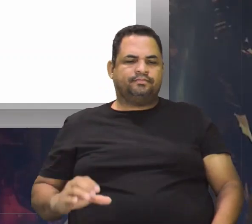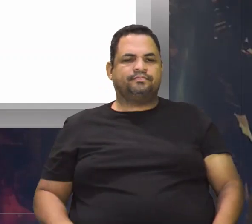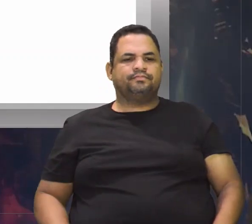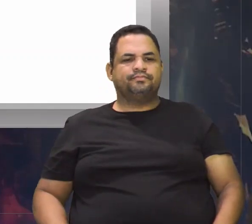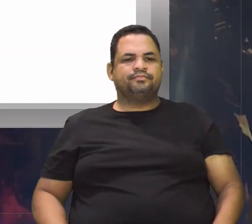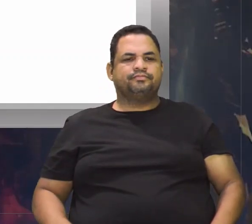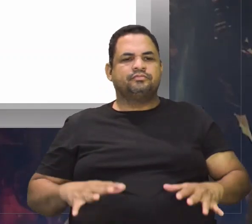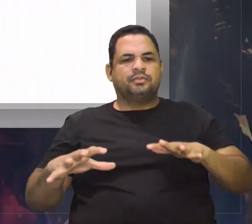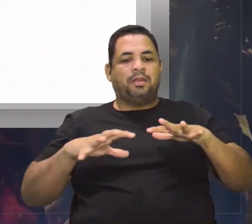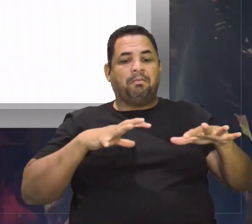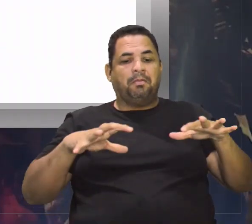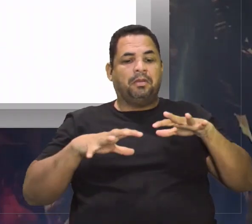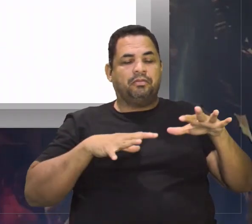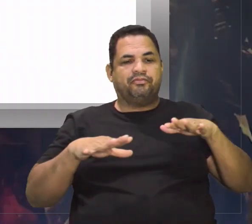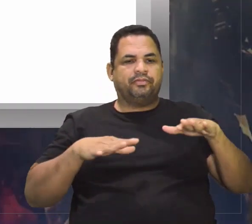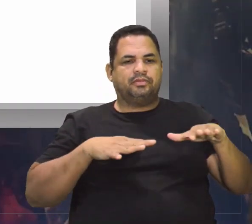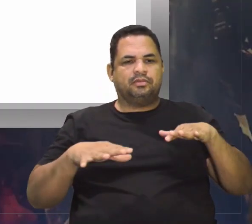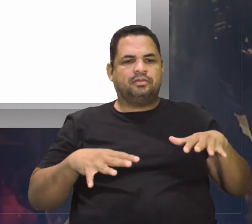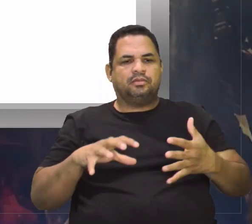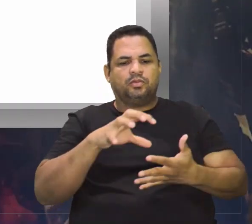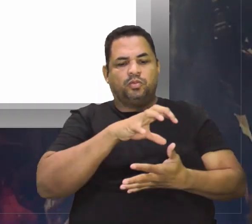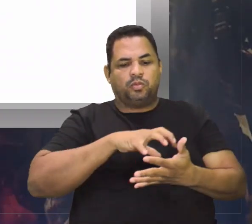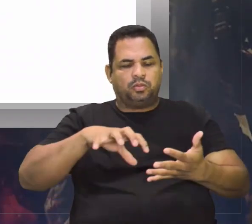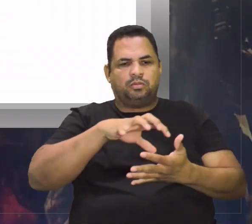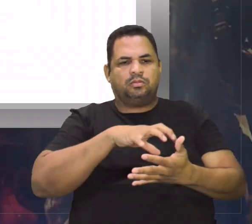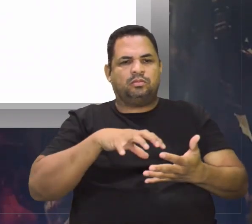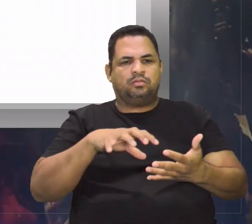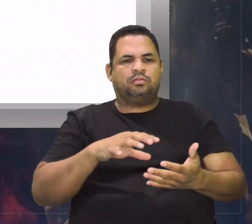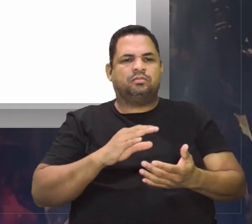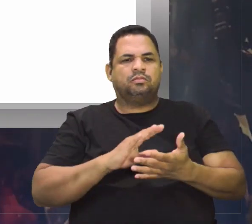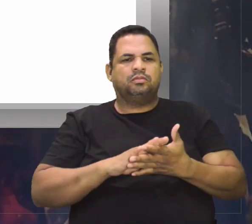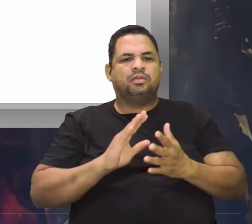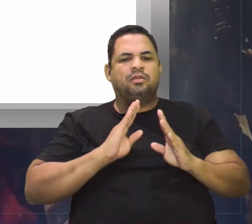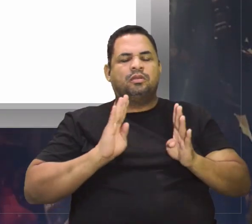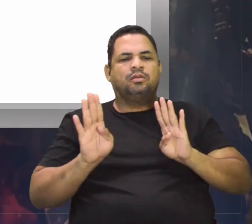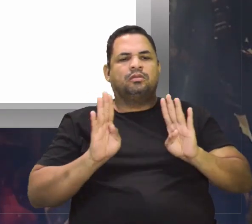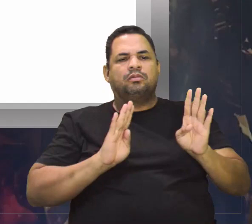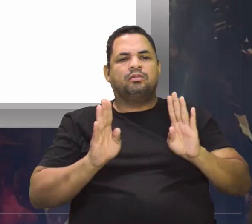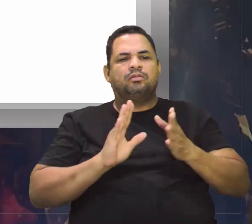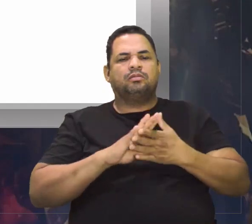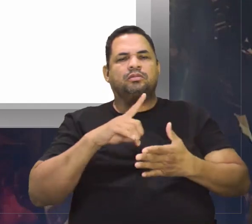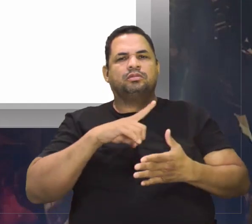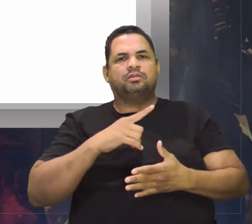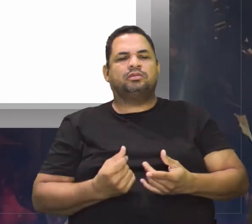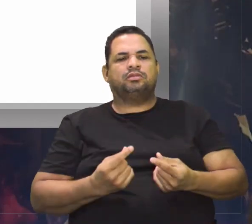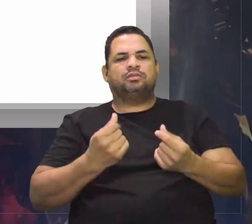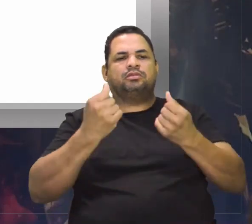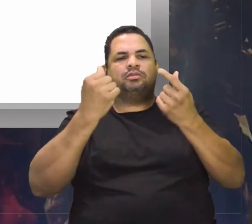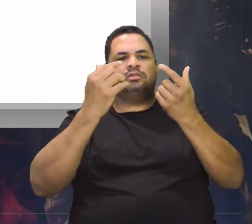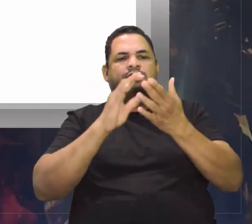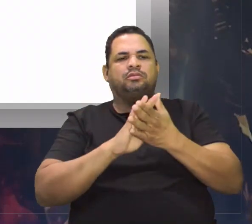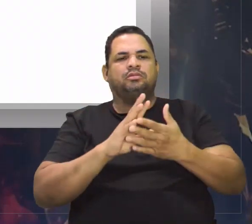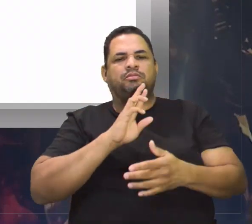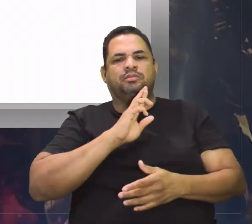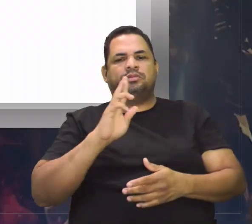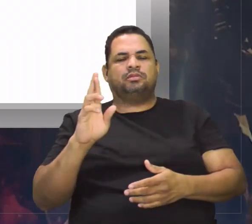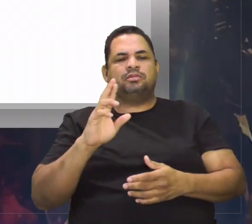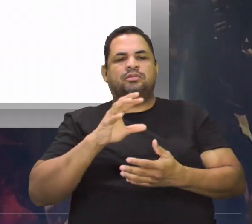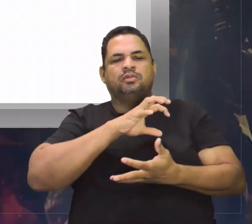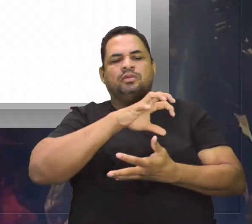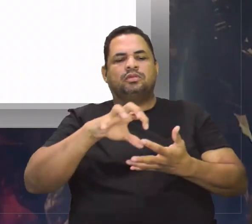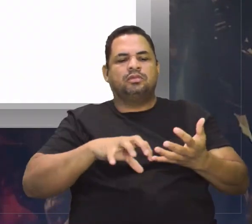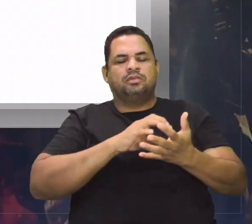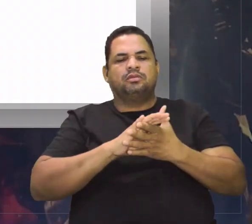ser abalada com isso, abalada com a burguesia que começa a ter lucro e abalada com a religião, com a reforma protestante de